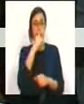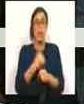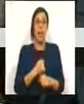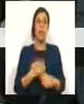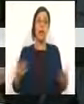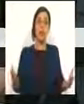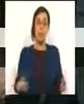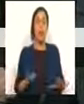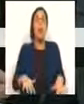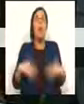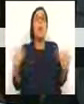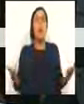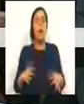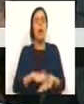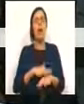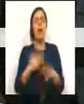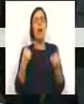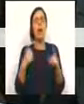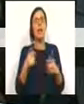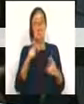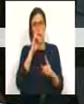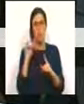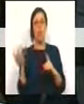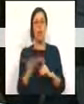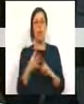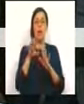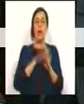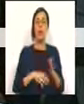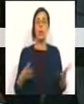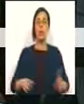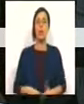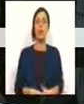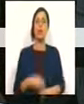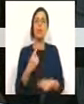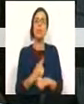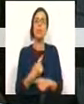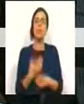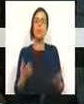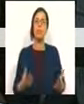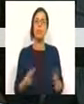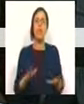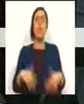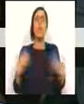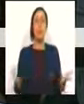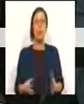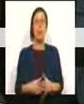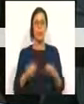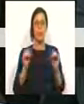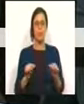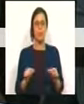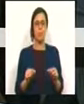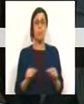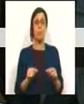quanto é que a administração tu tens bom ambiente que essas condições e também para quando é que esta